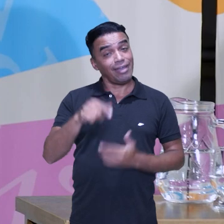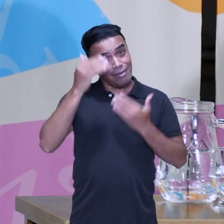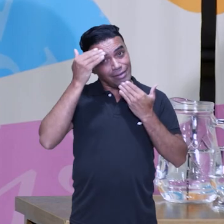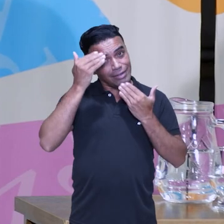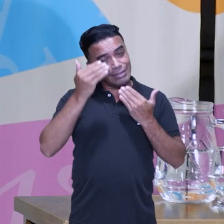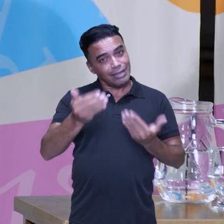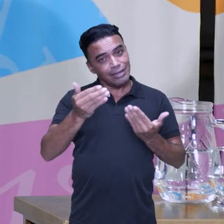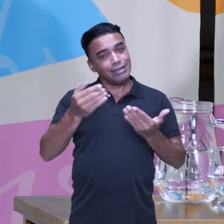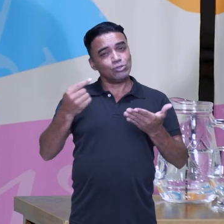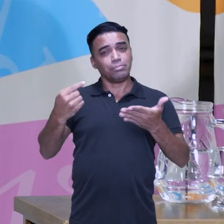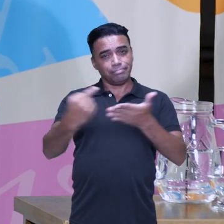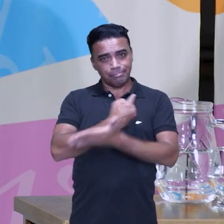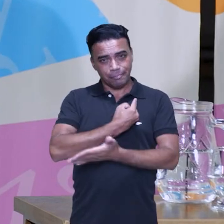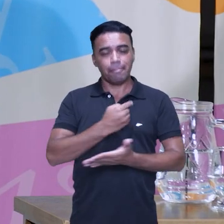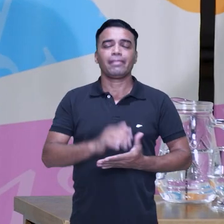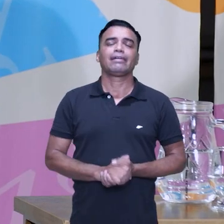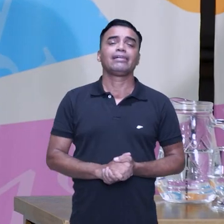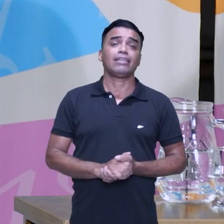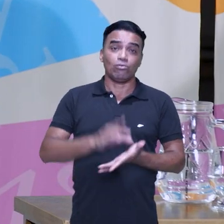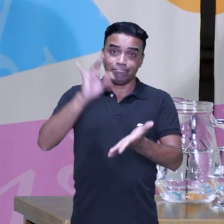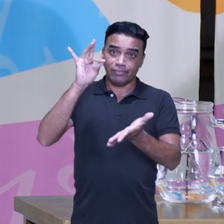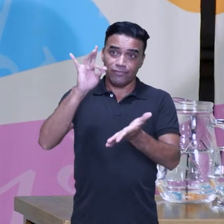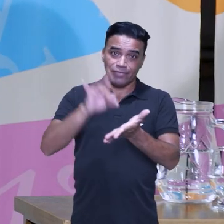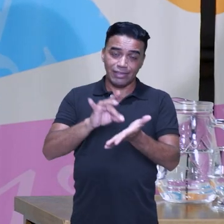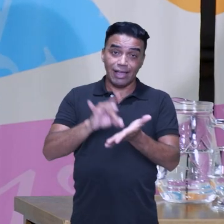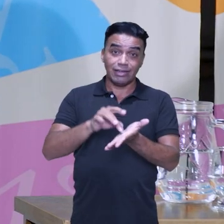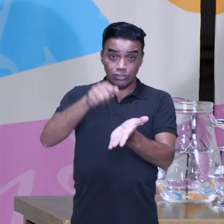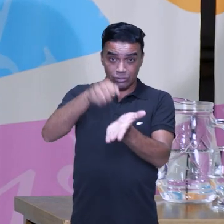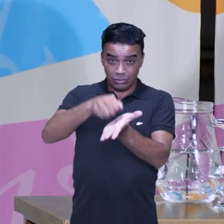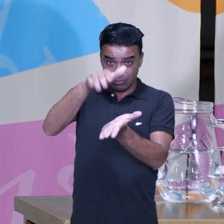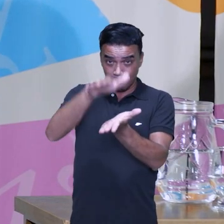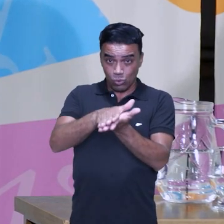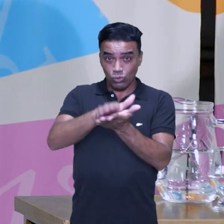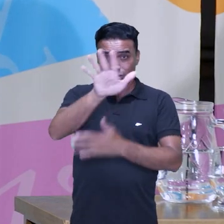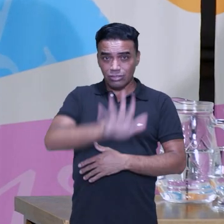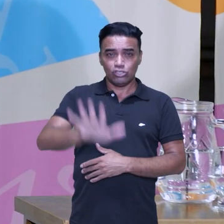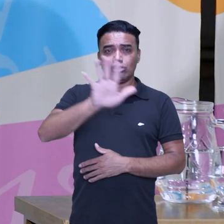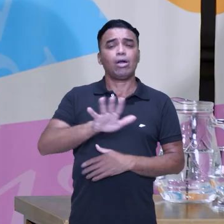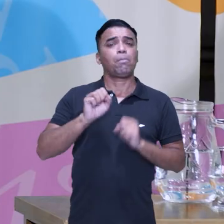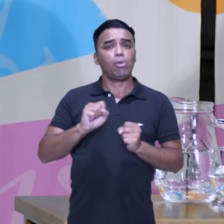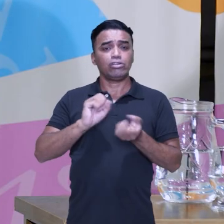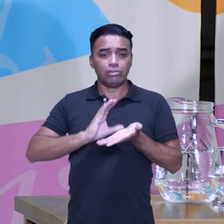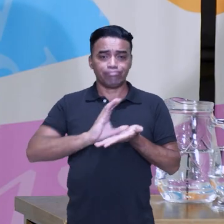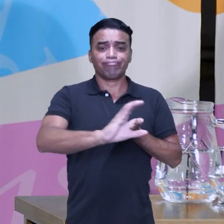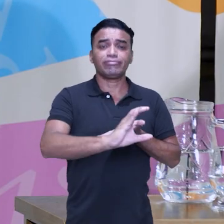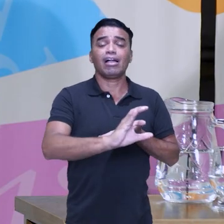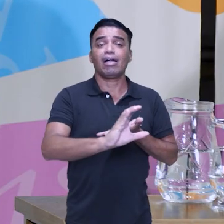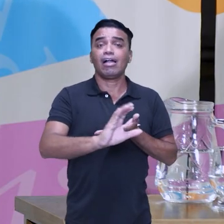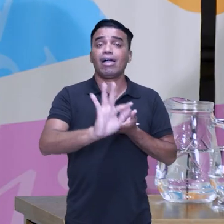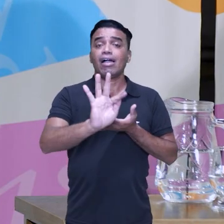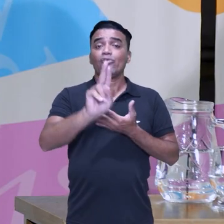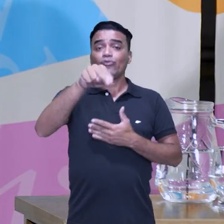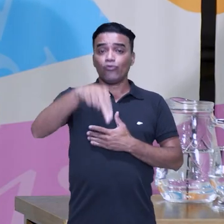Agradeço pela sua pergunta. Na verdade, as multas, de modo geral, elas podem ser destinadas a um fundo que